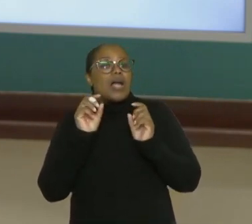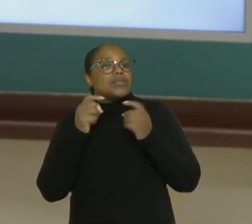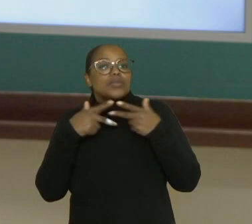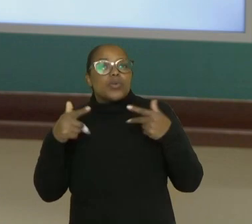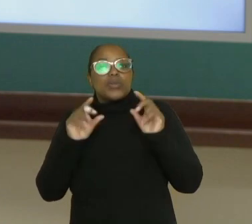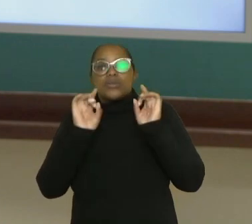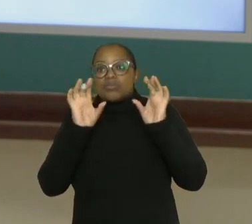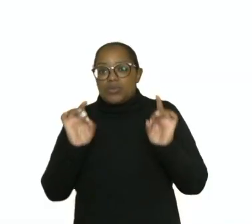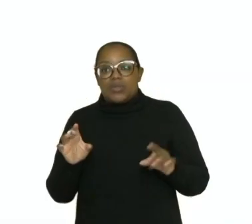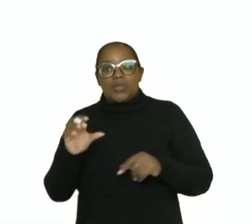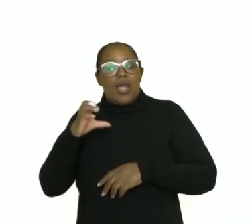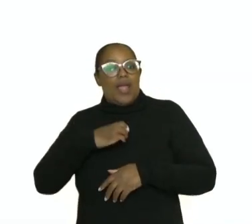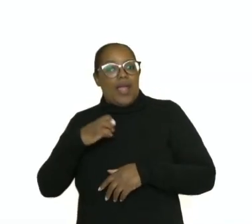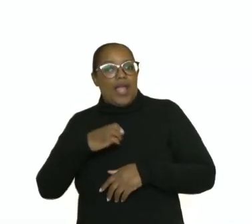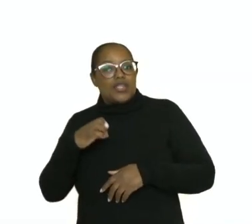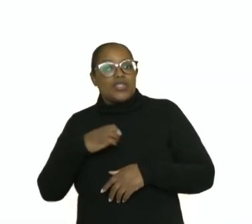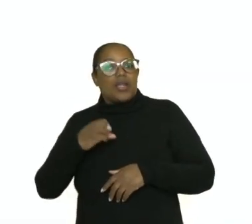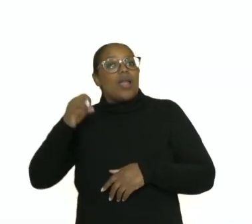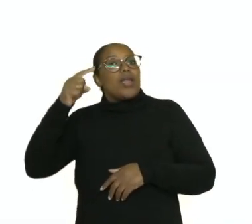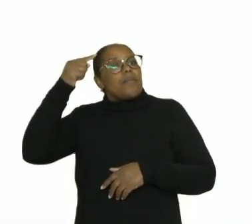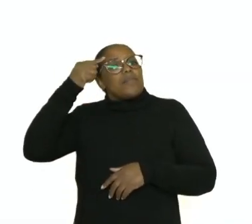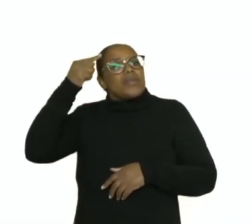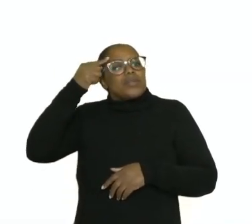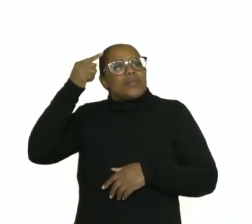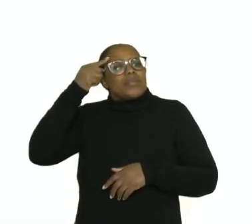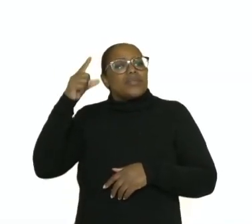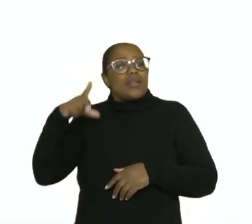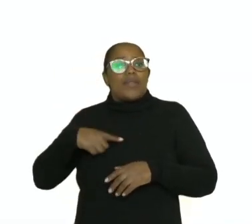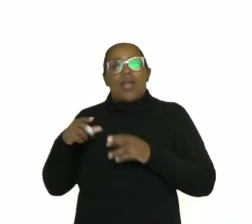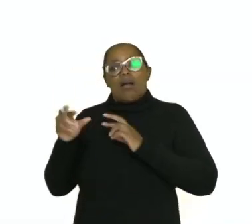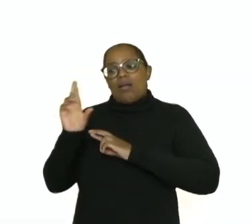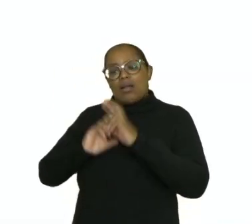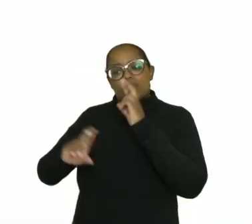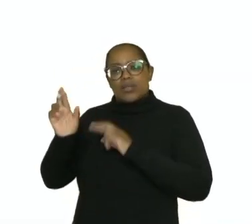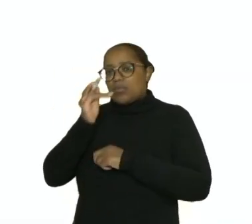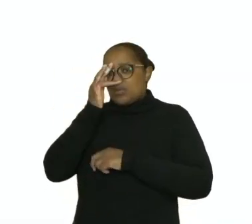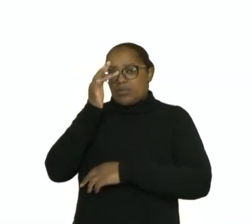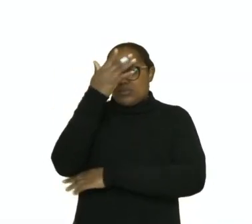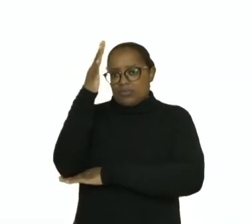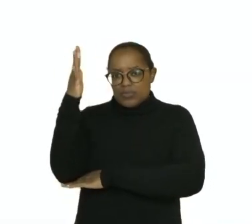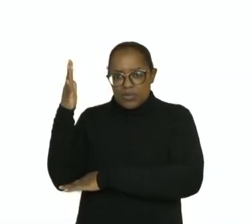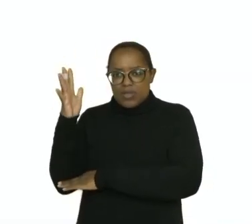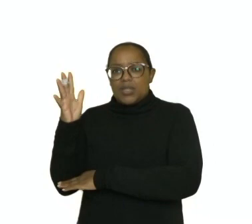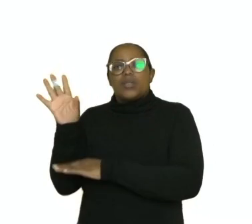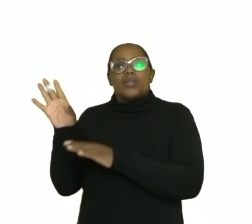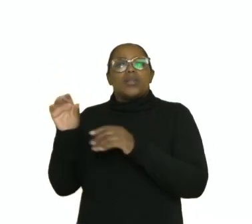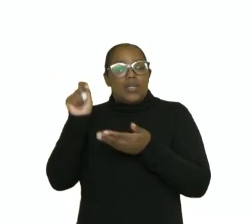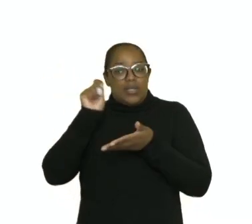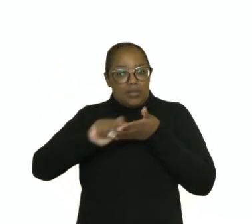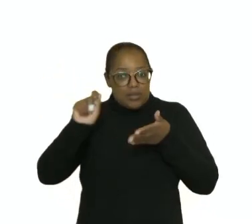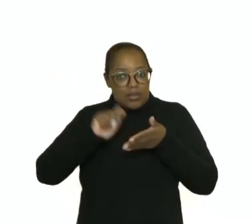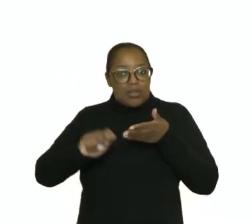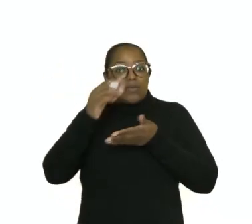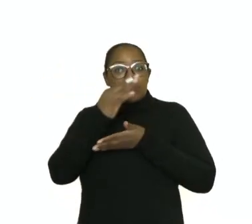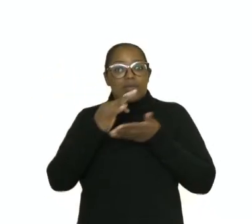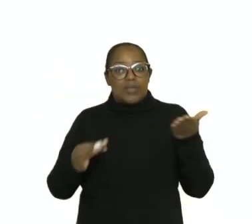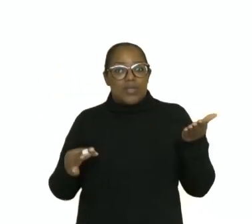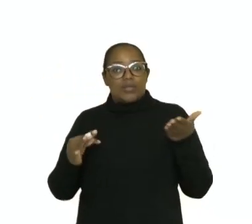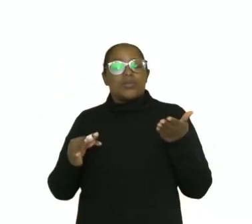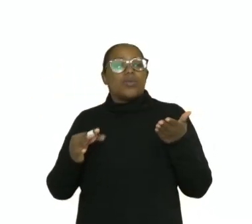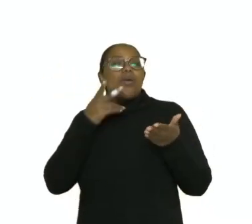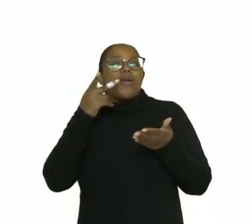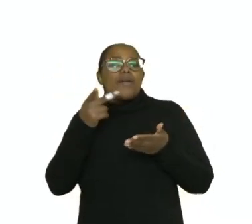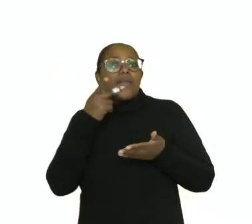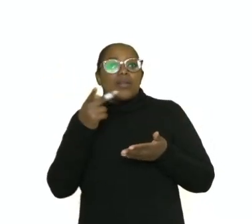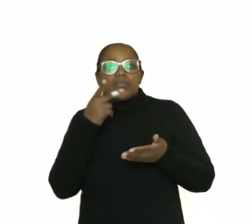e morais das religiões de matriz indígena estão relacionados à natureza e aos ancestrais. Escreva um texto dissertando